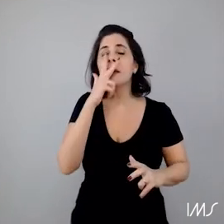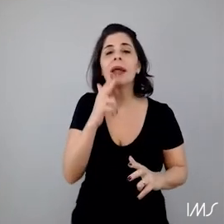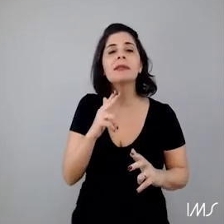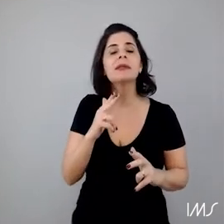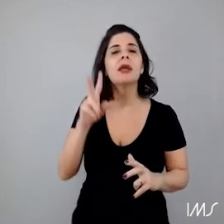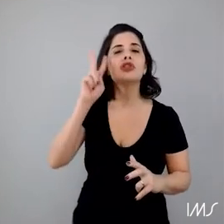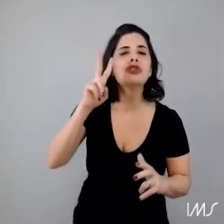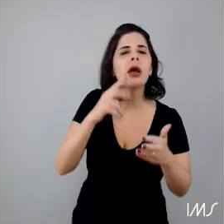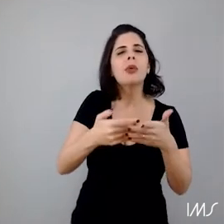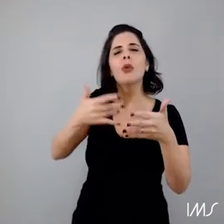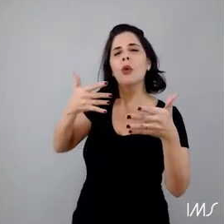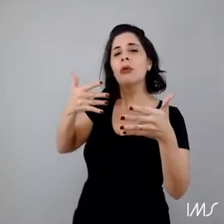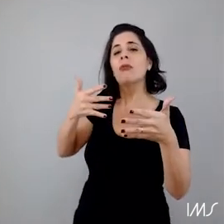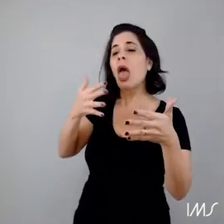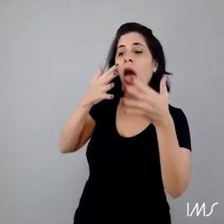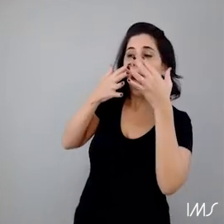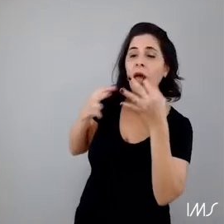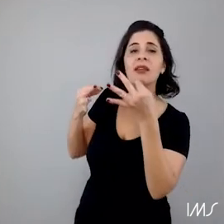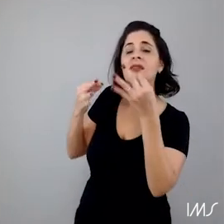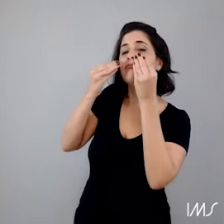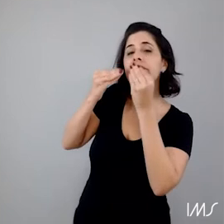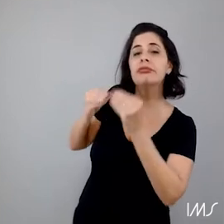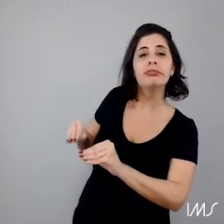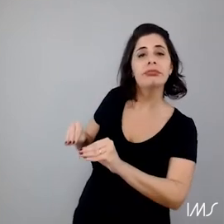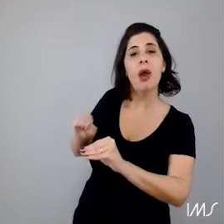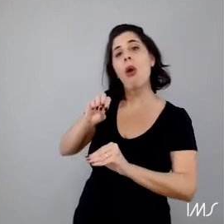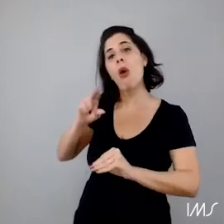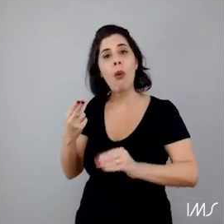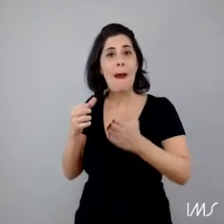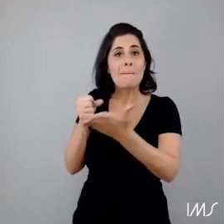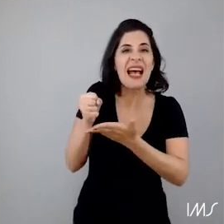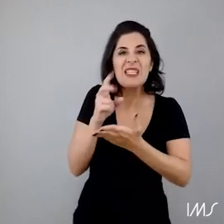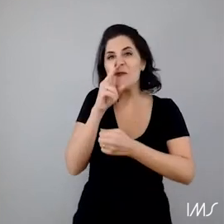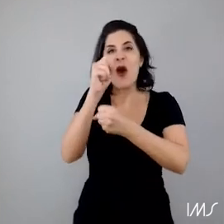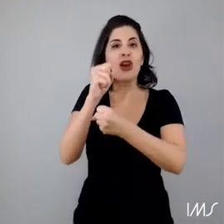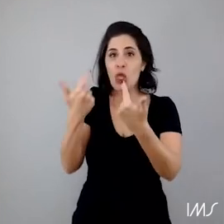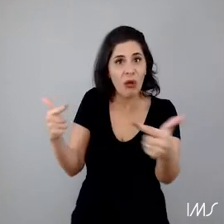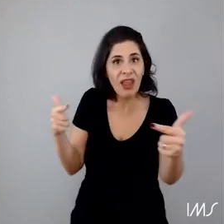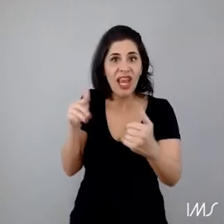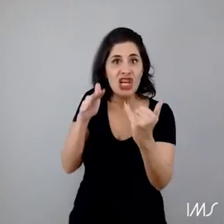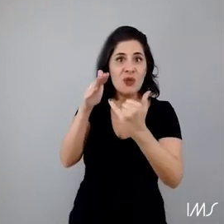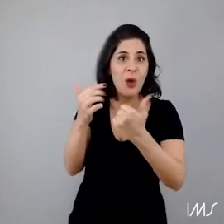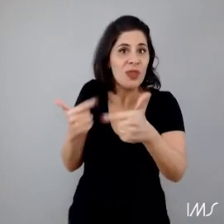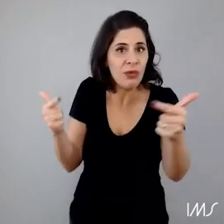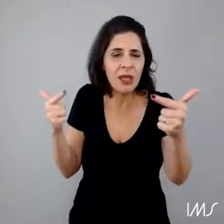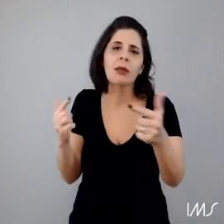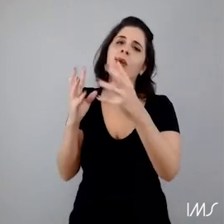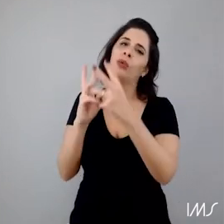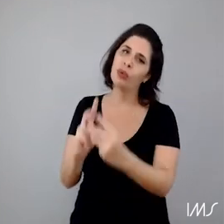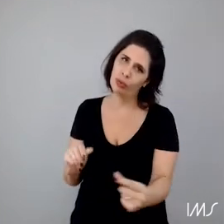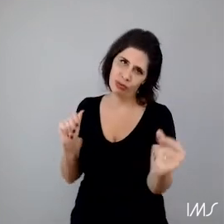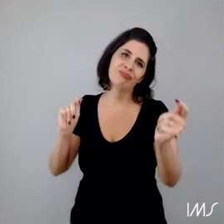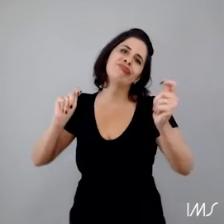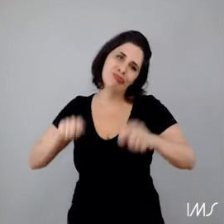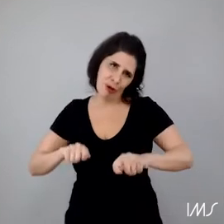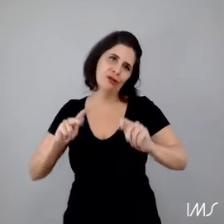reflexão e atuação mais institucionalizada. Então, essas seriam as questões que eu queria trazer aqui do ponto de vista de uma reflexão